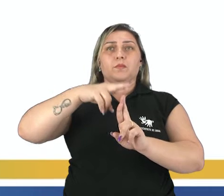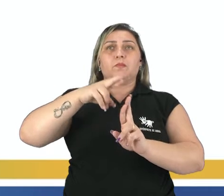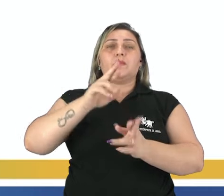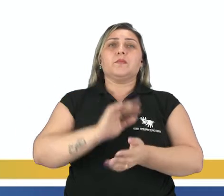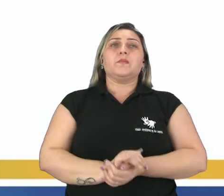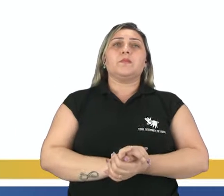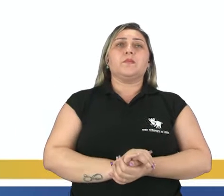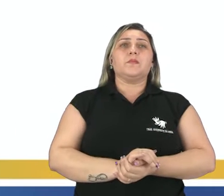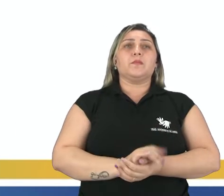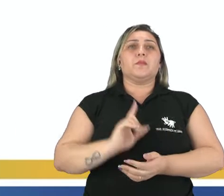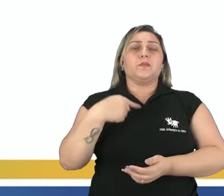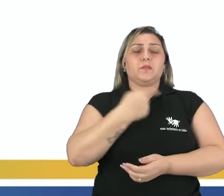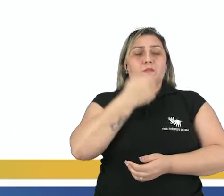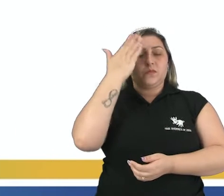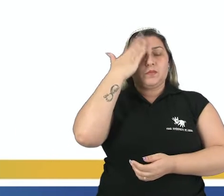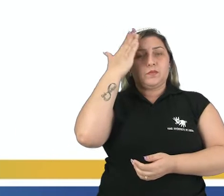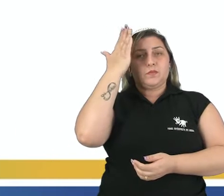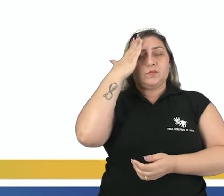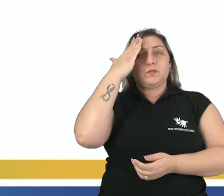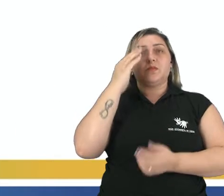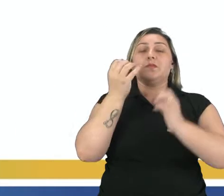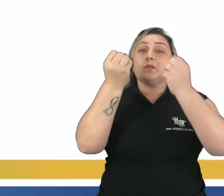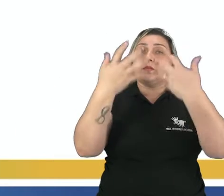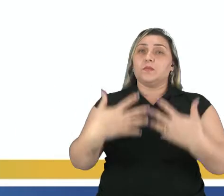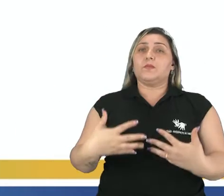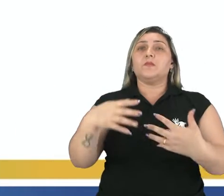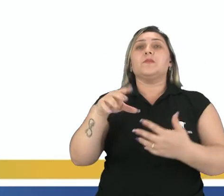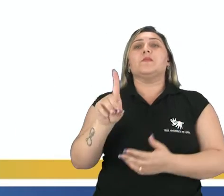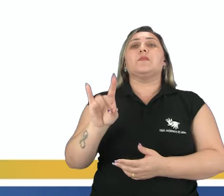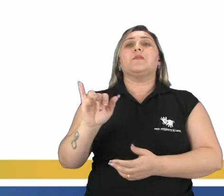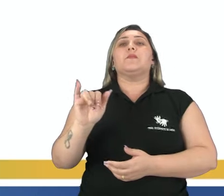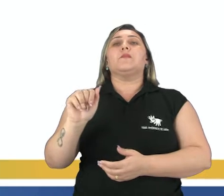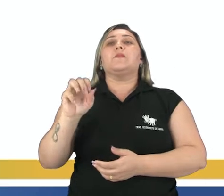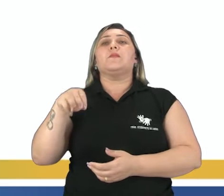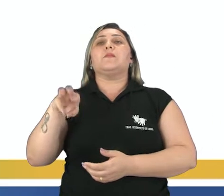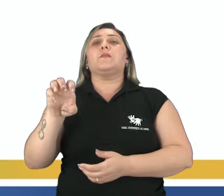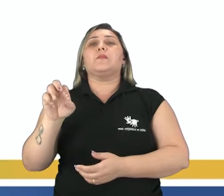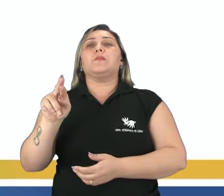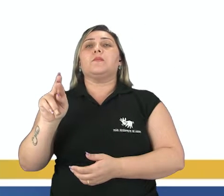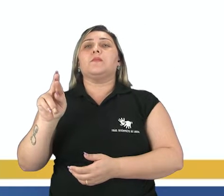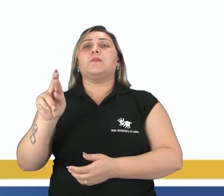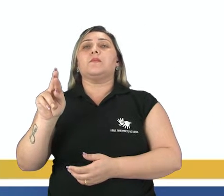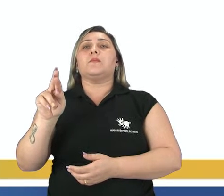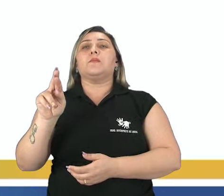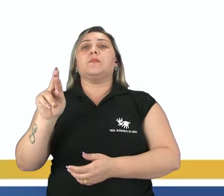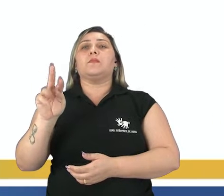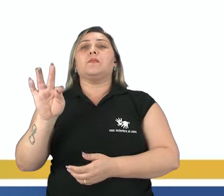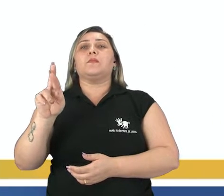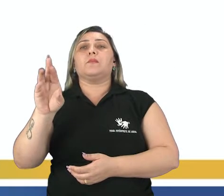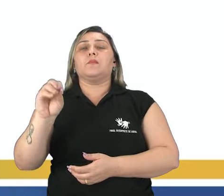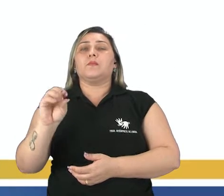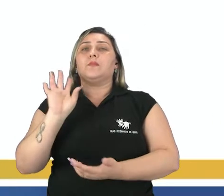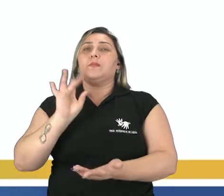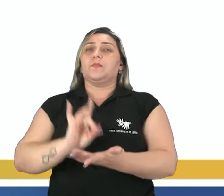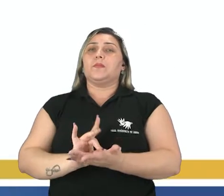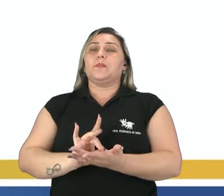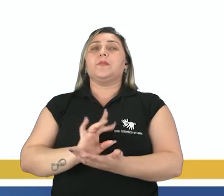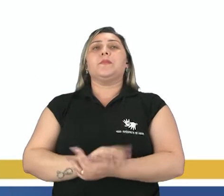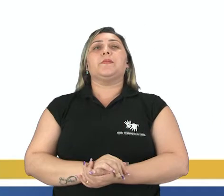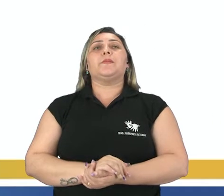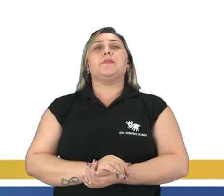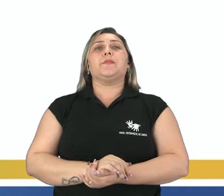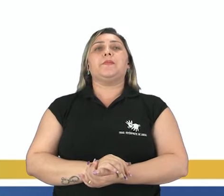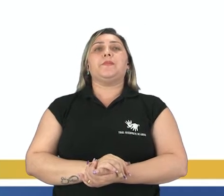raio, nós sabemos que nós temos a definição do diâmetro. O diâmetro, na verdade, ele é